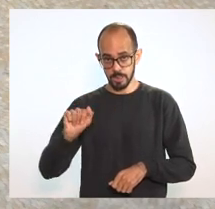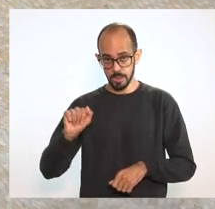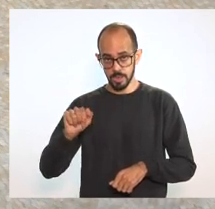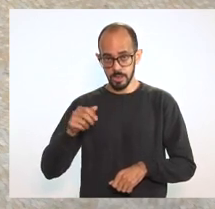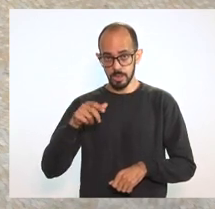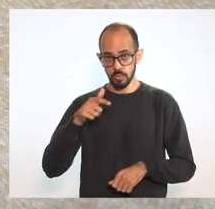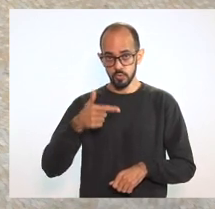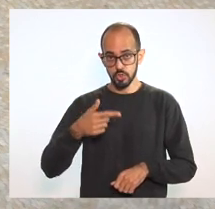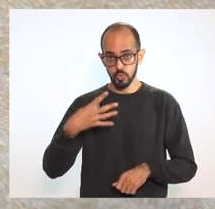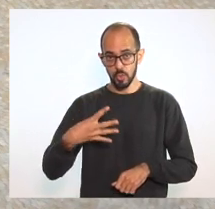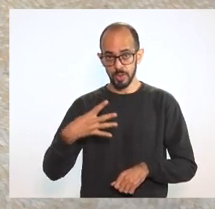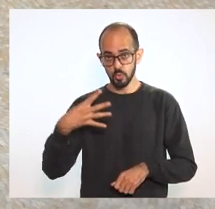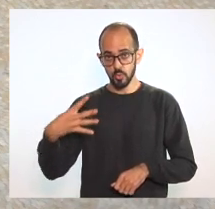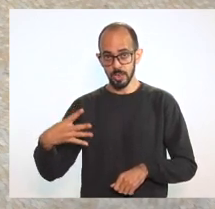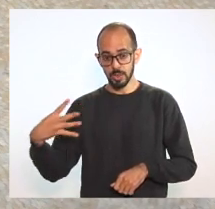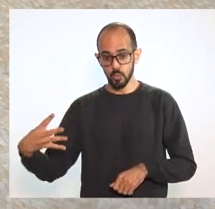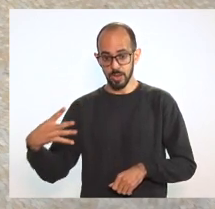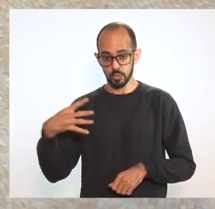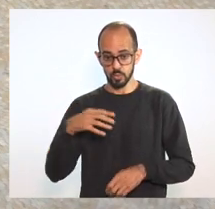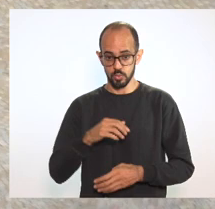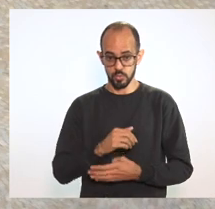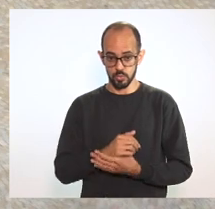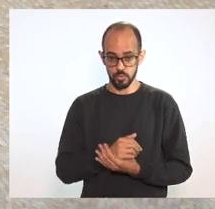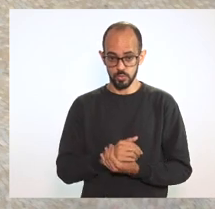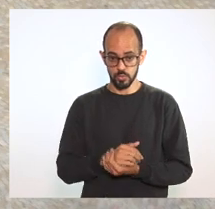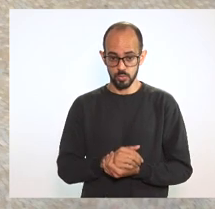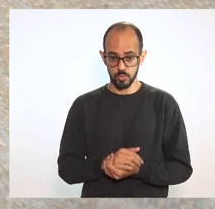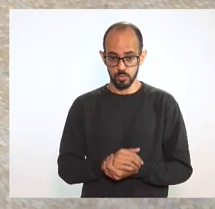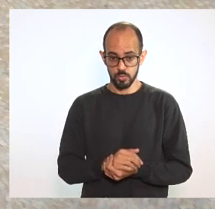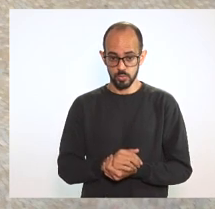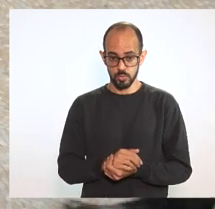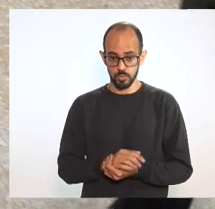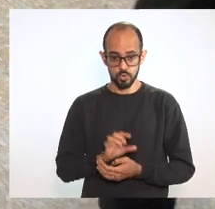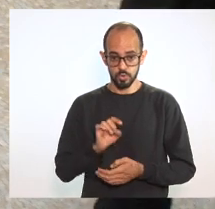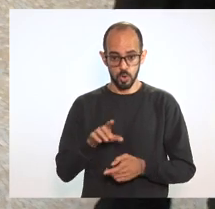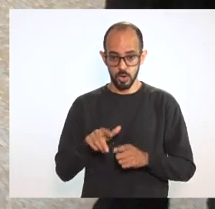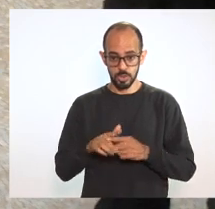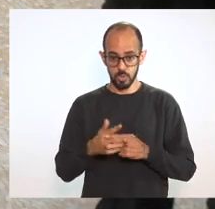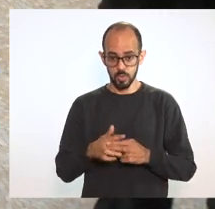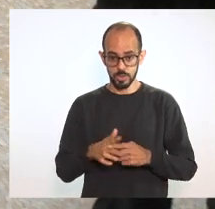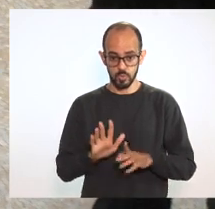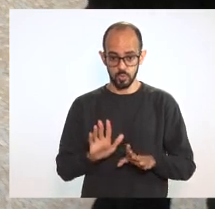é o 2444. É só essa correção.